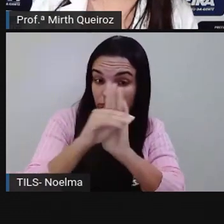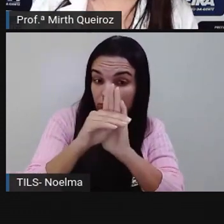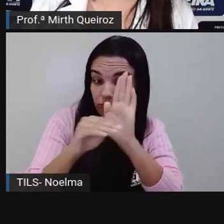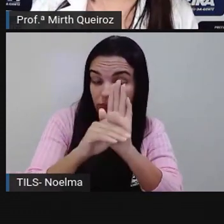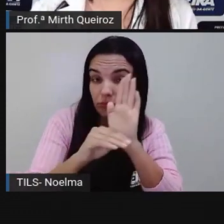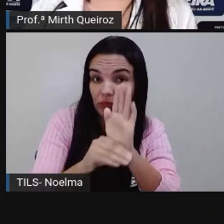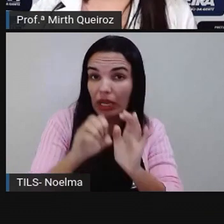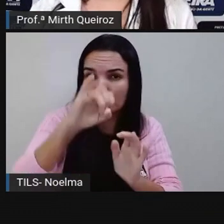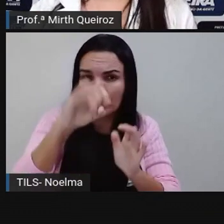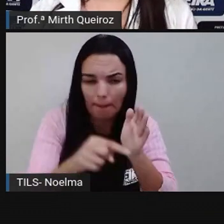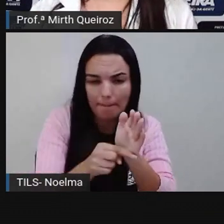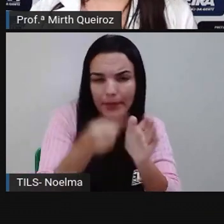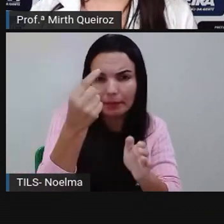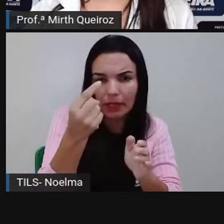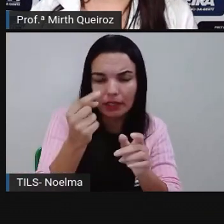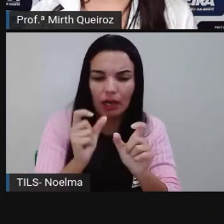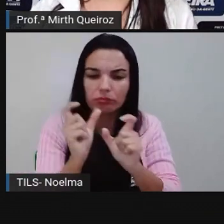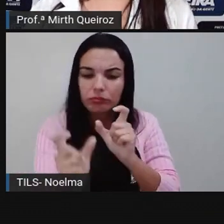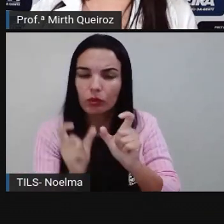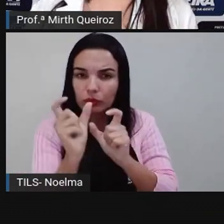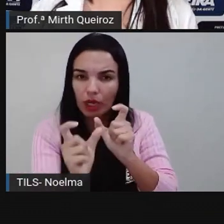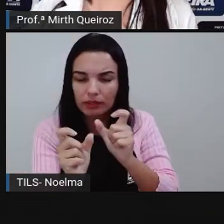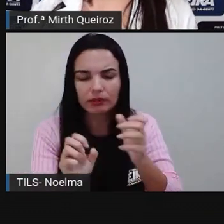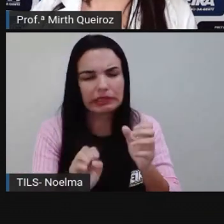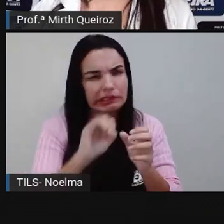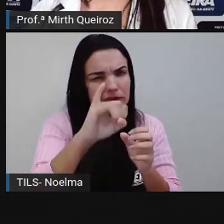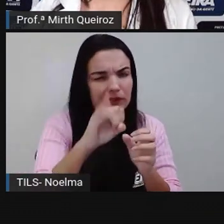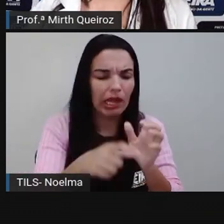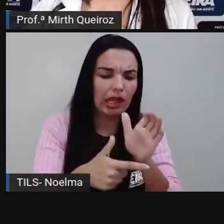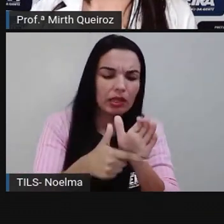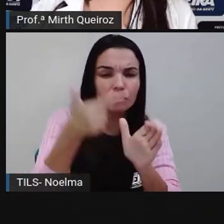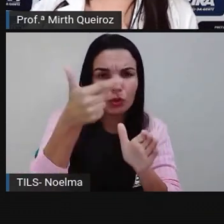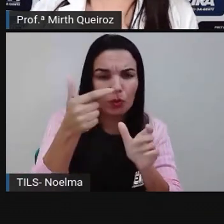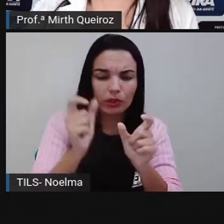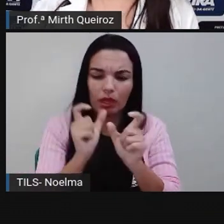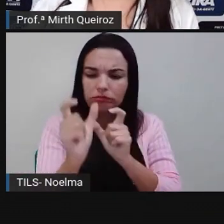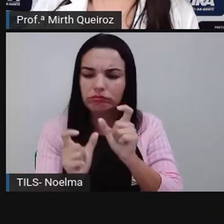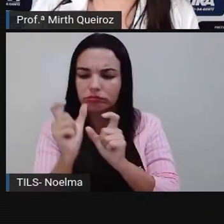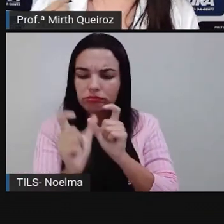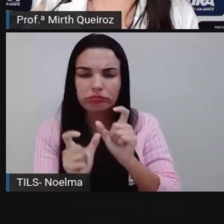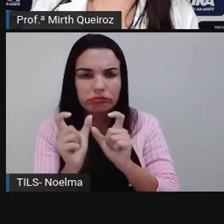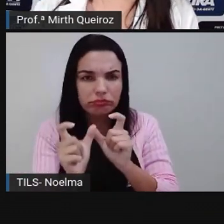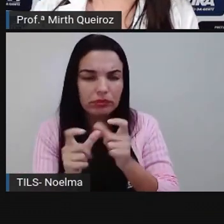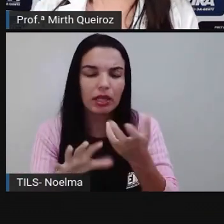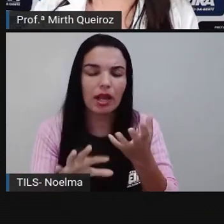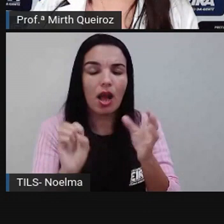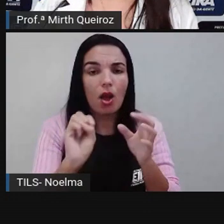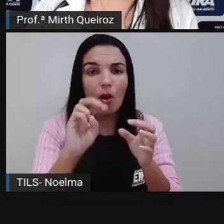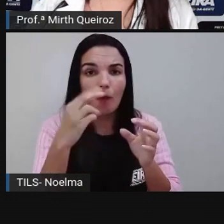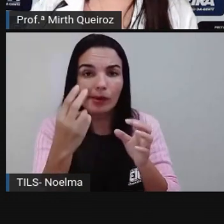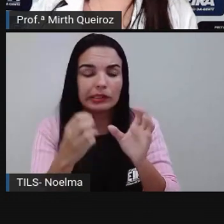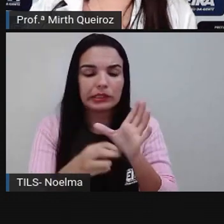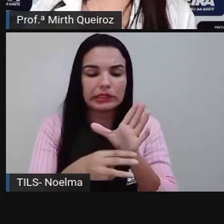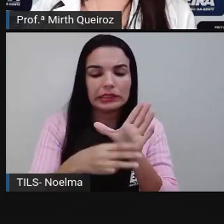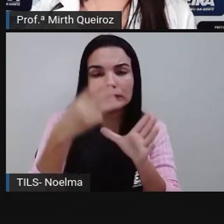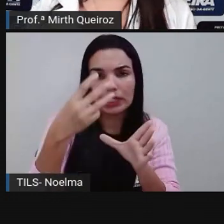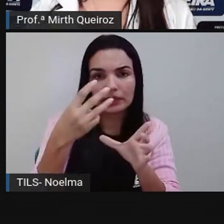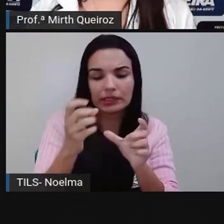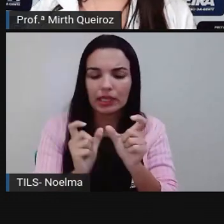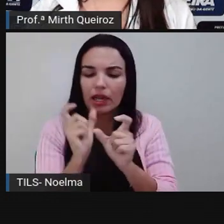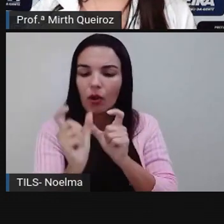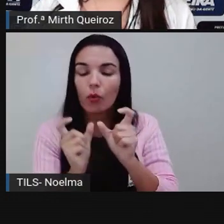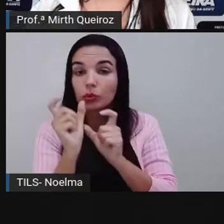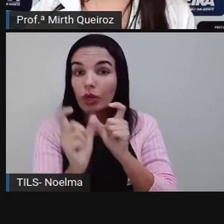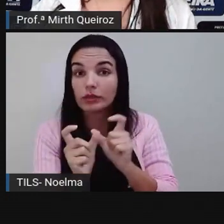primeira conjugação, terminado em AR, segunda conjugação, terminado em ER ou OR, né? Ou se